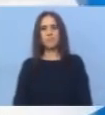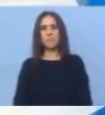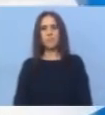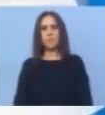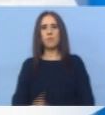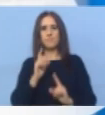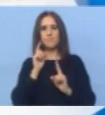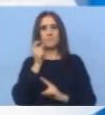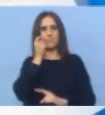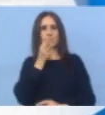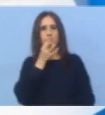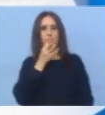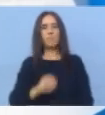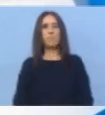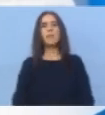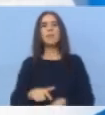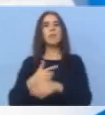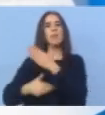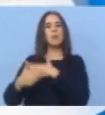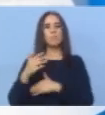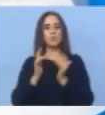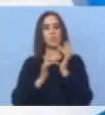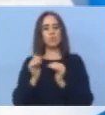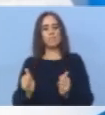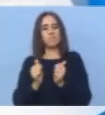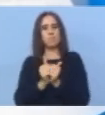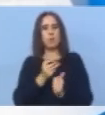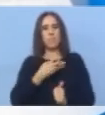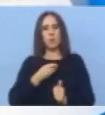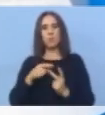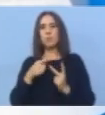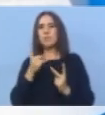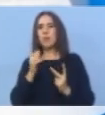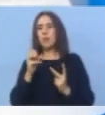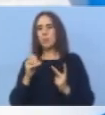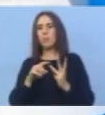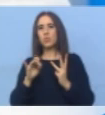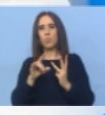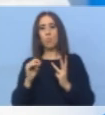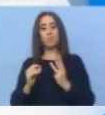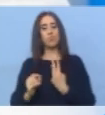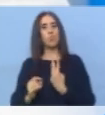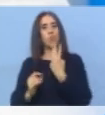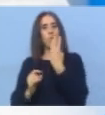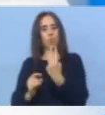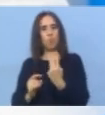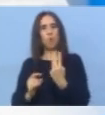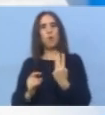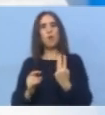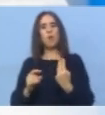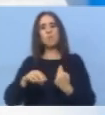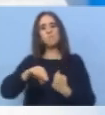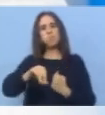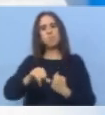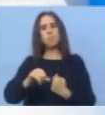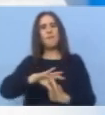Naquele tempo, Jesus tomou consigo Pedro, Tiago e João e subiu, só com eles, para um lugar retirado